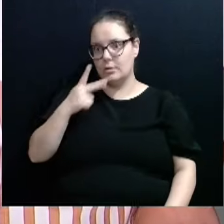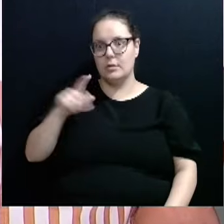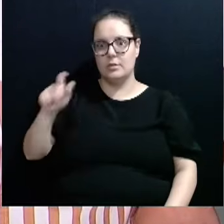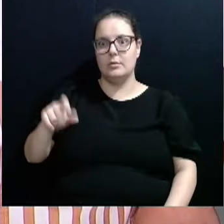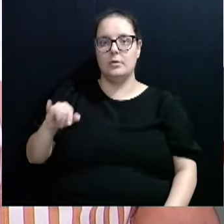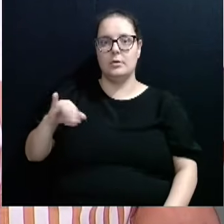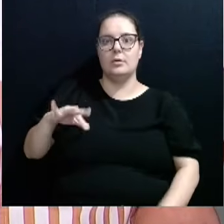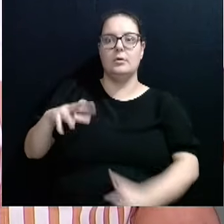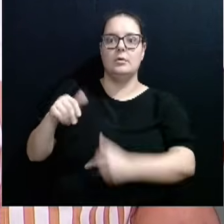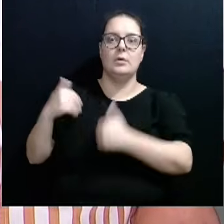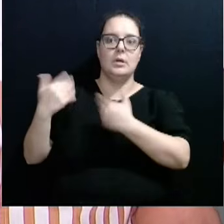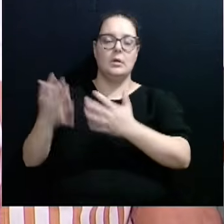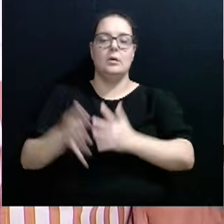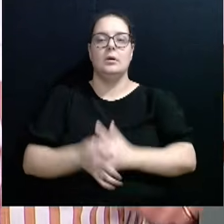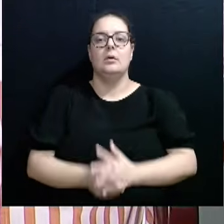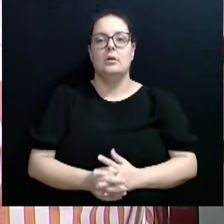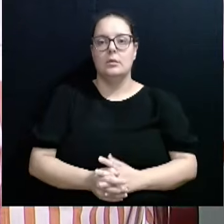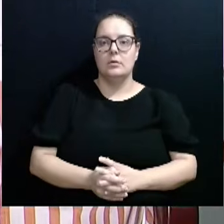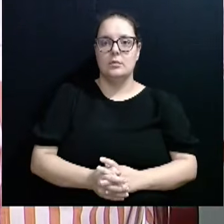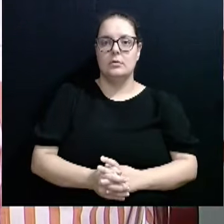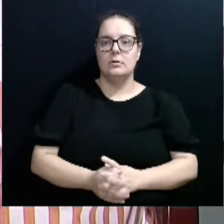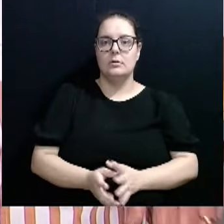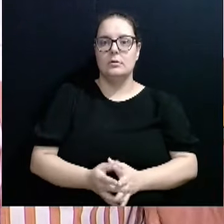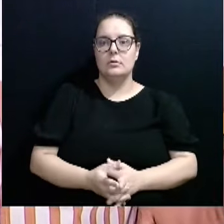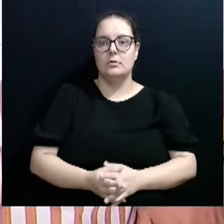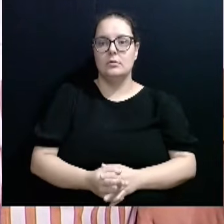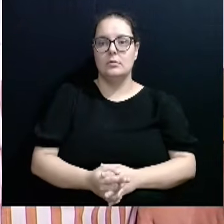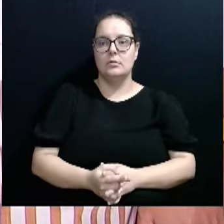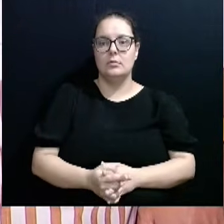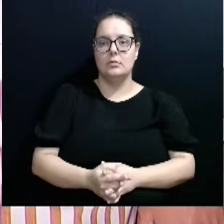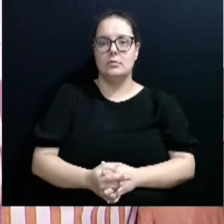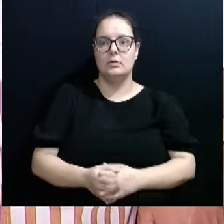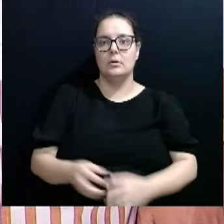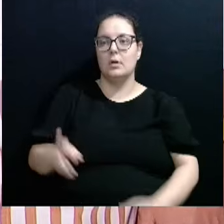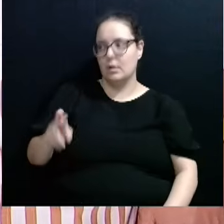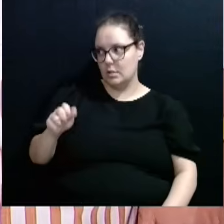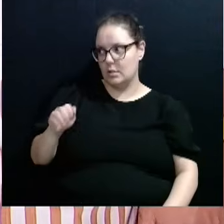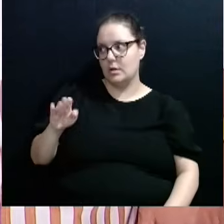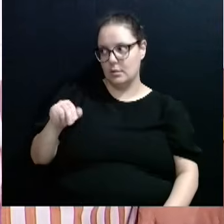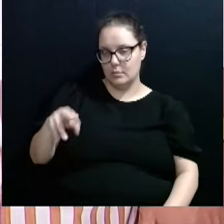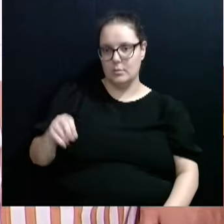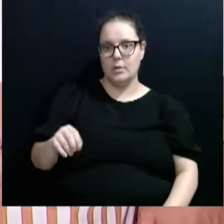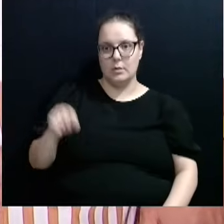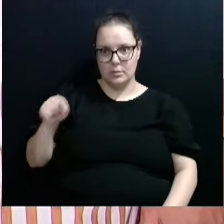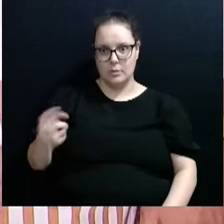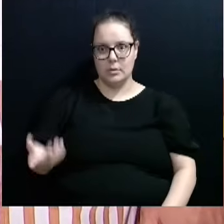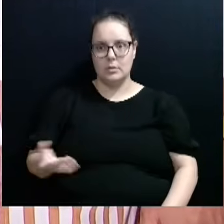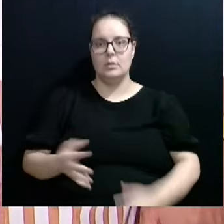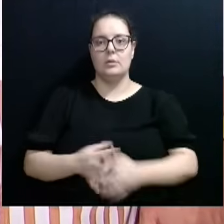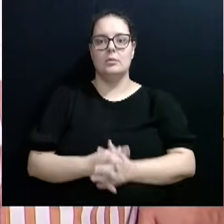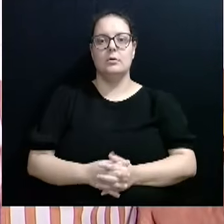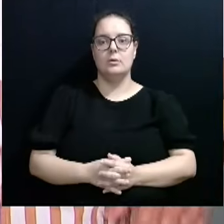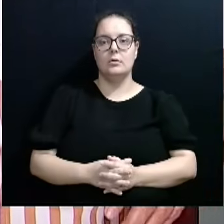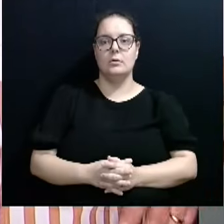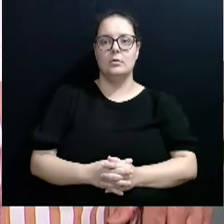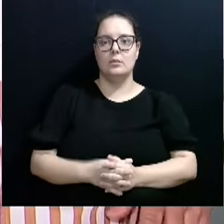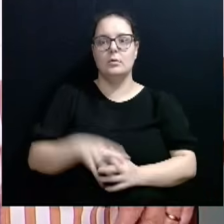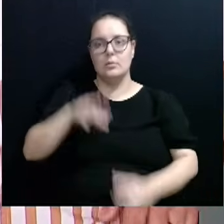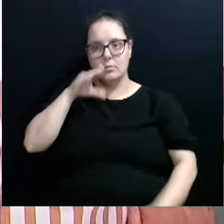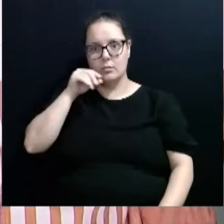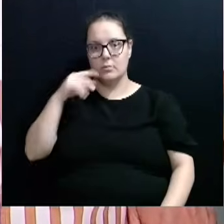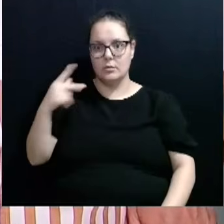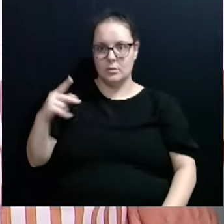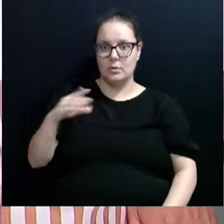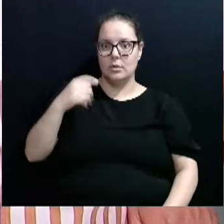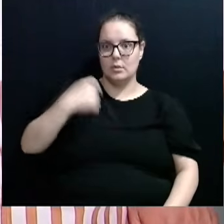ele é rabino, sim, né? E o funcionário dele é argentino. Quase todos